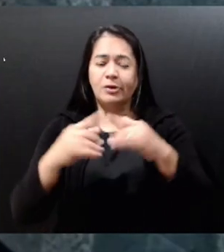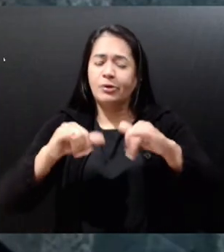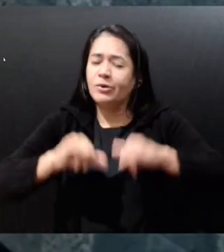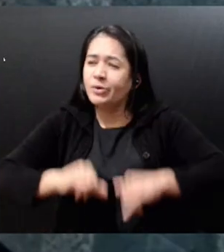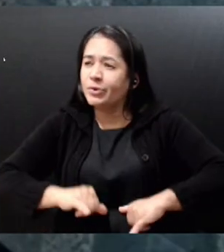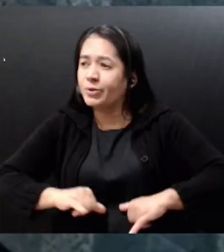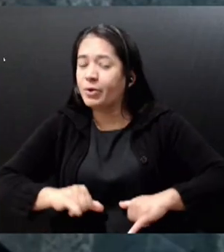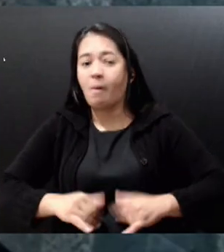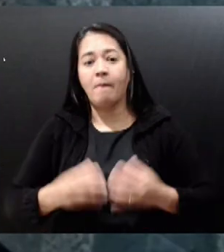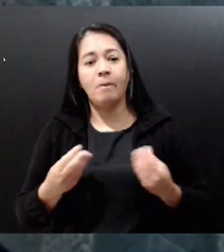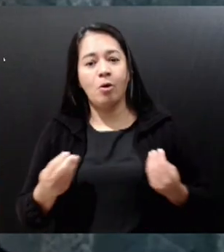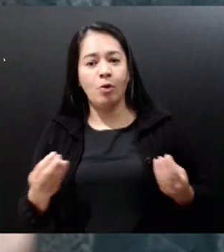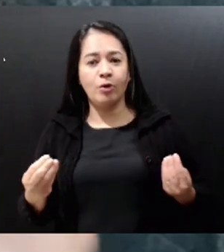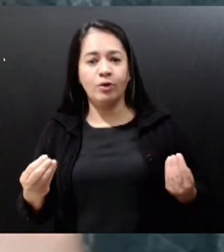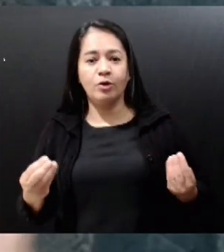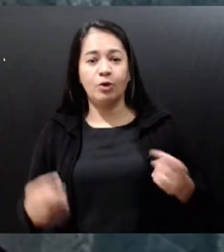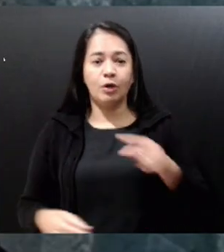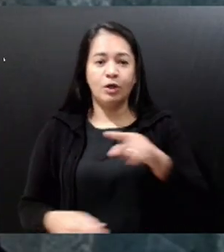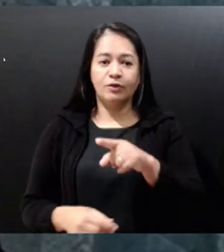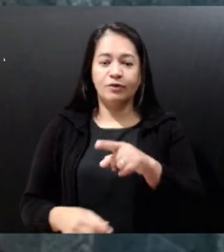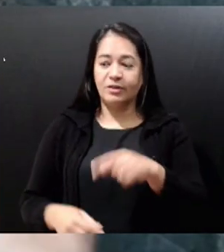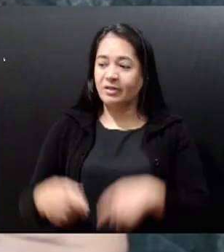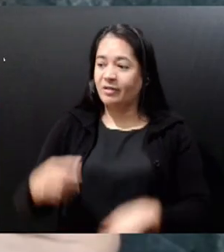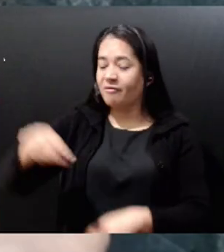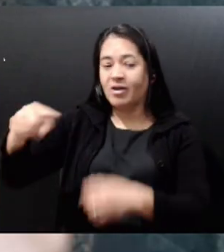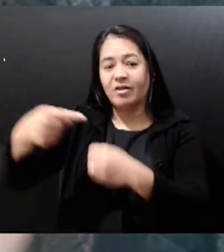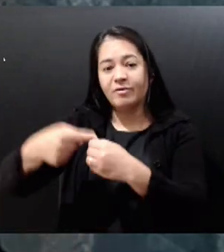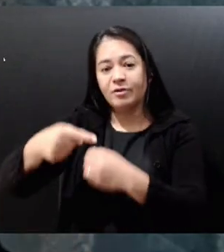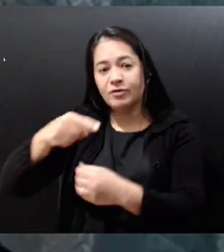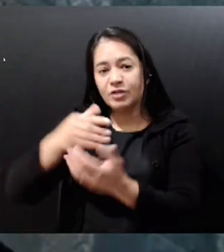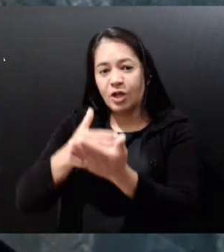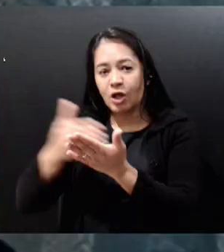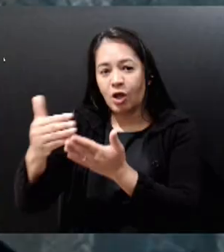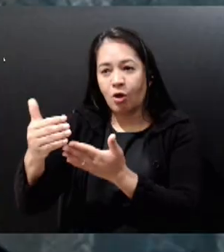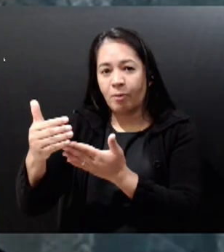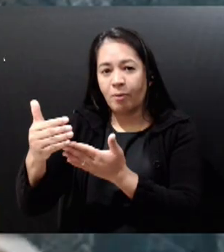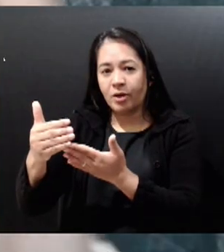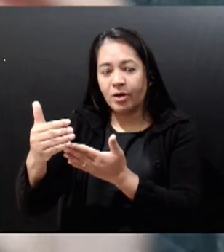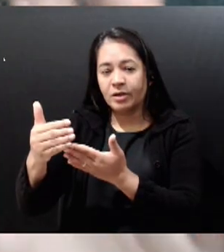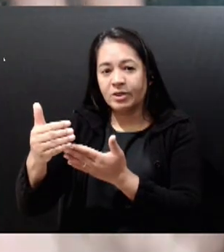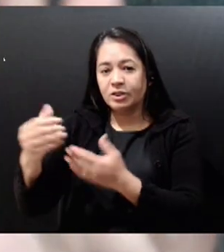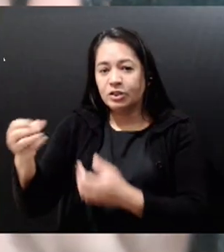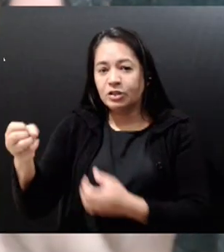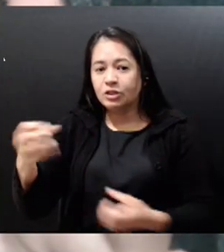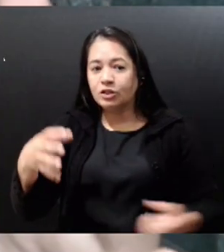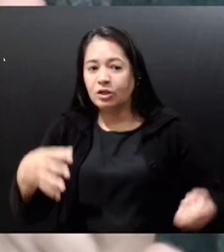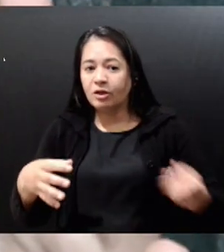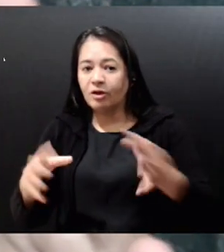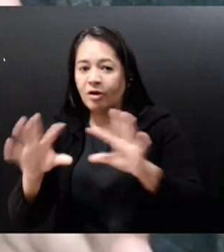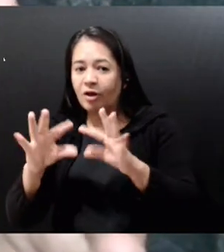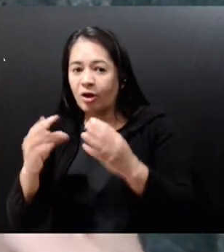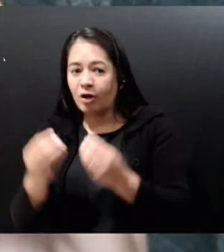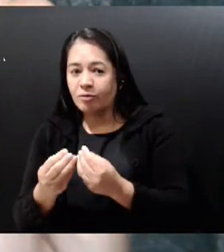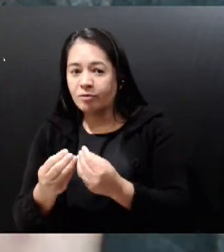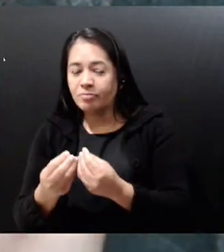Quando você vai para a cidade, você começa a ter novas experiências, as famílias começam a ficar um pouco mais